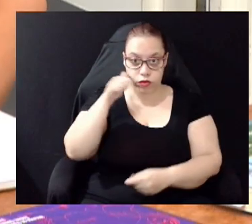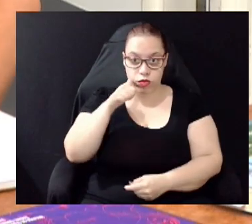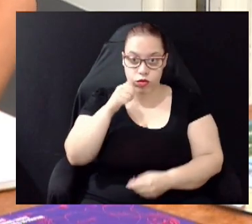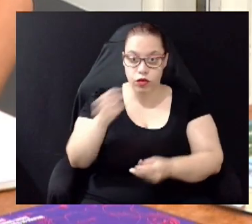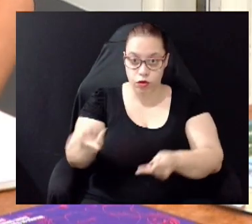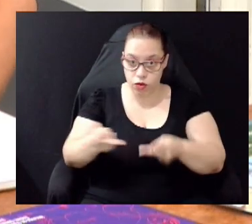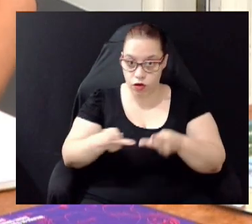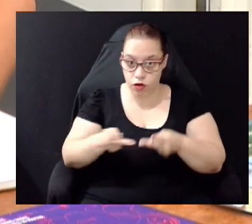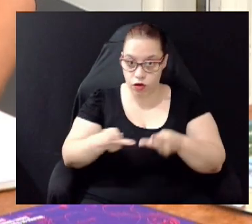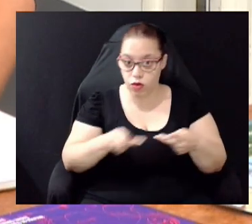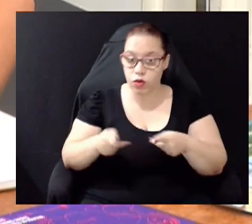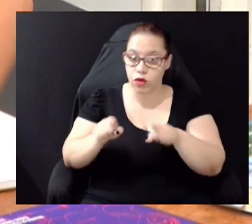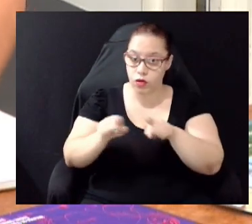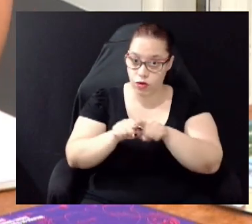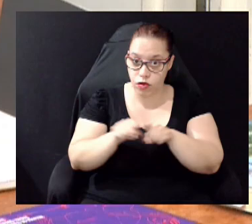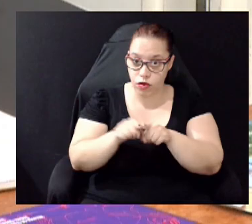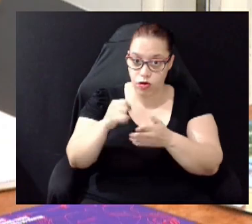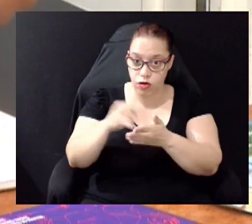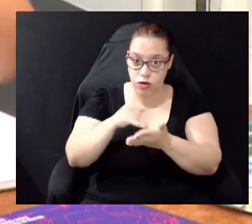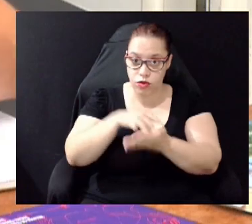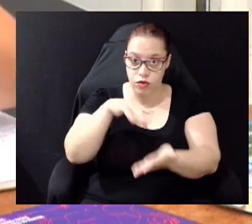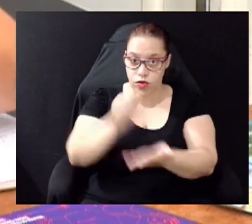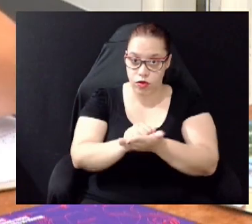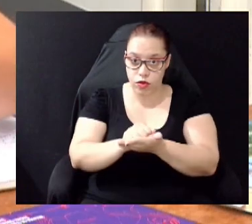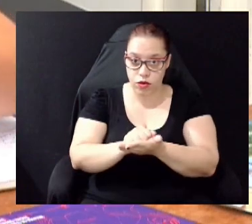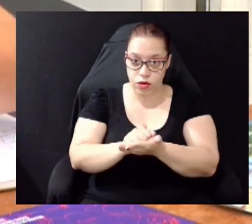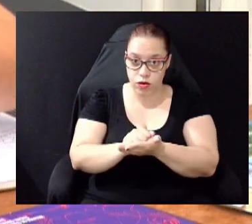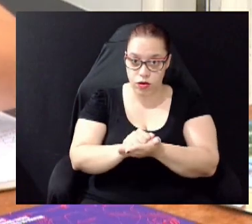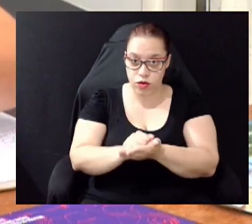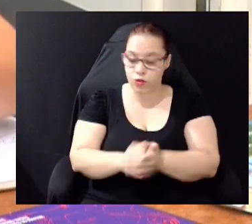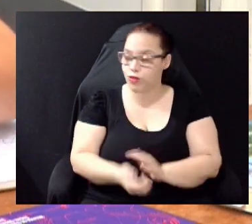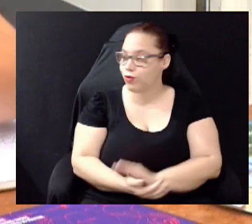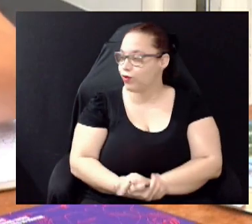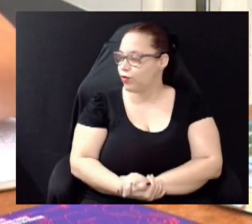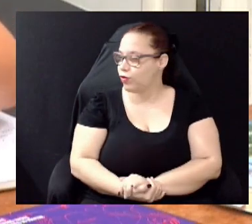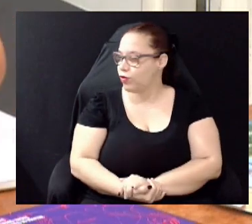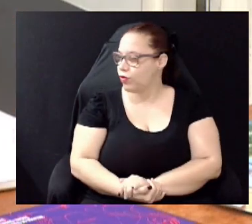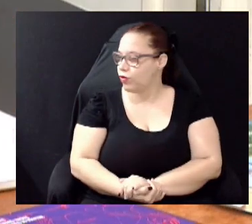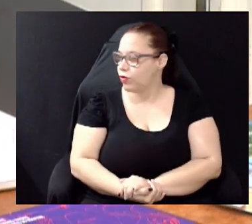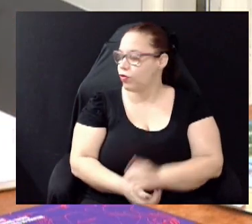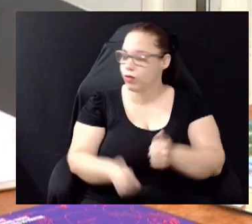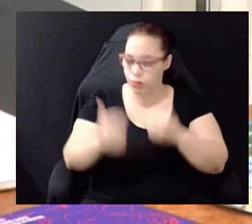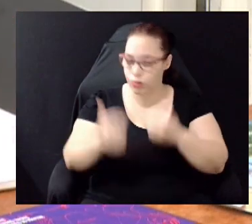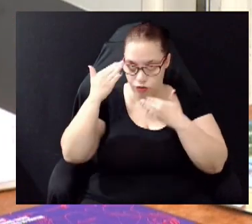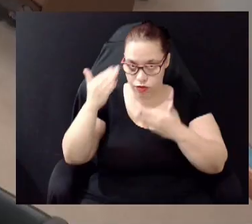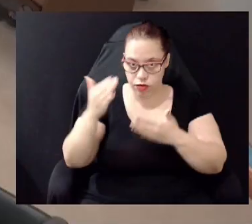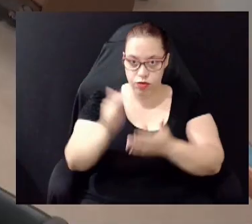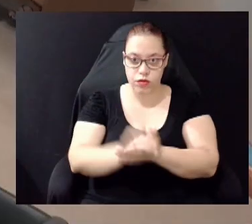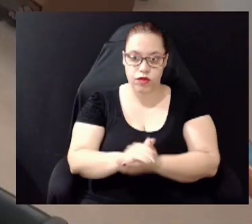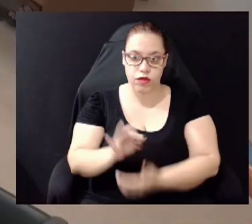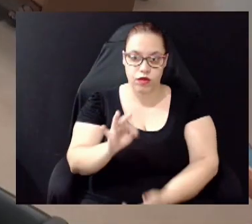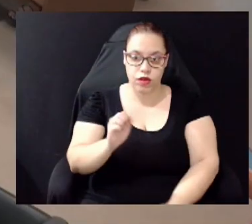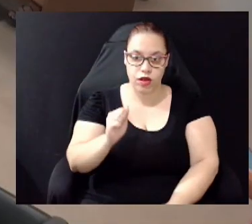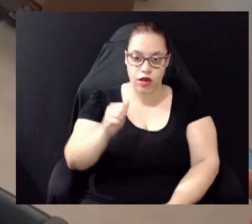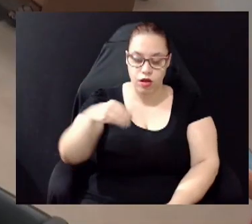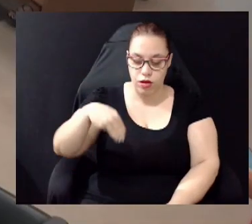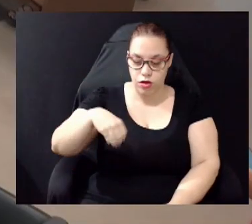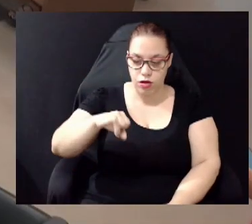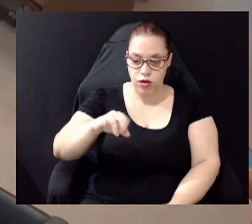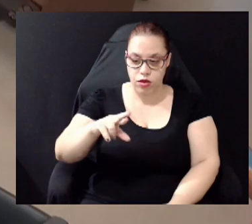também para as inscrições nesse curso. Tá certo. Obrigada, Tamires. Vou passar a palavra para a